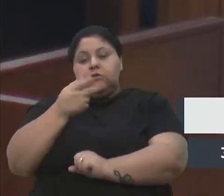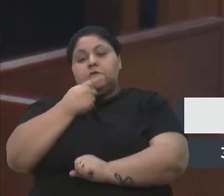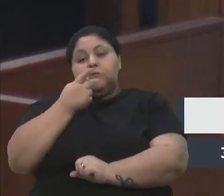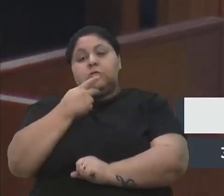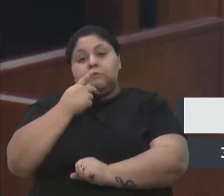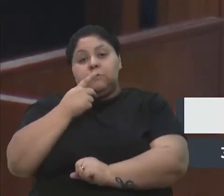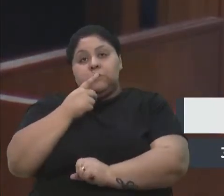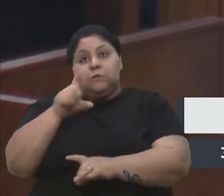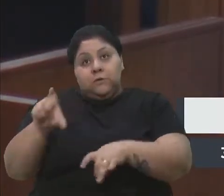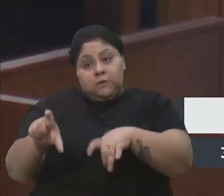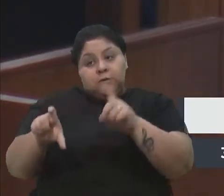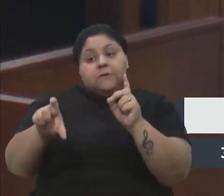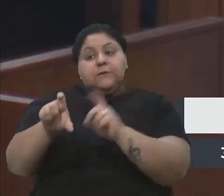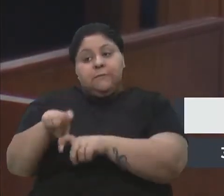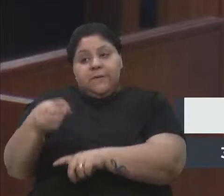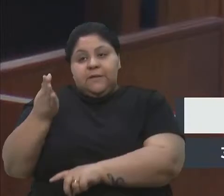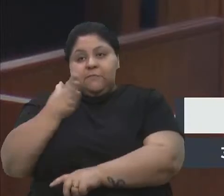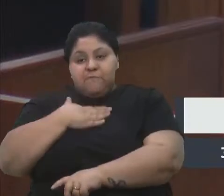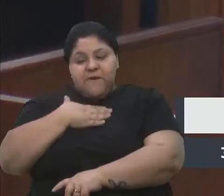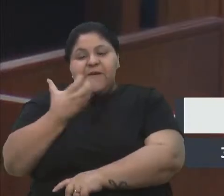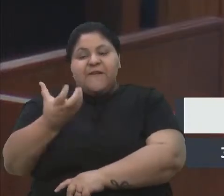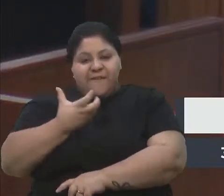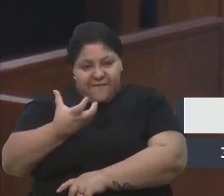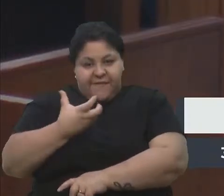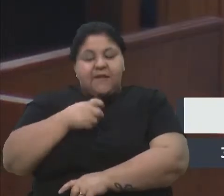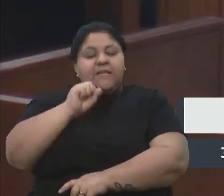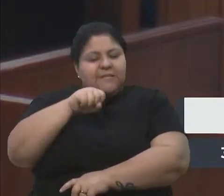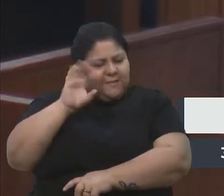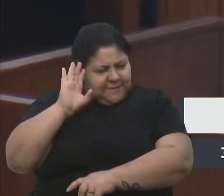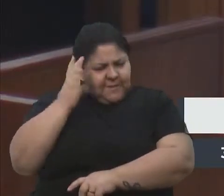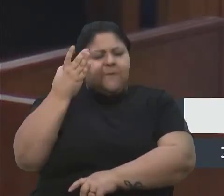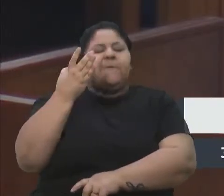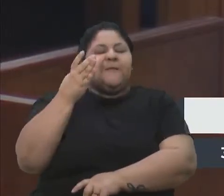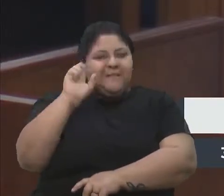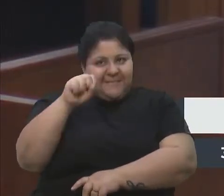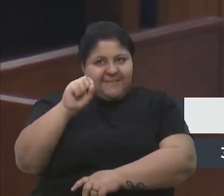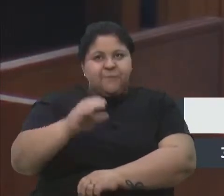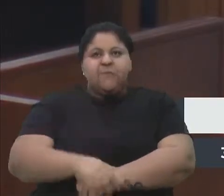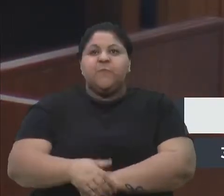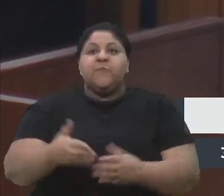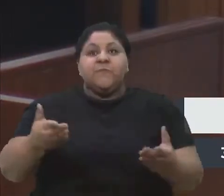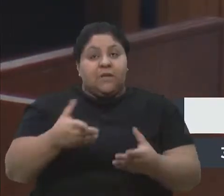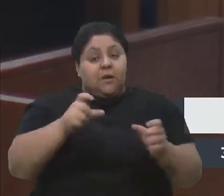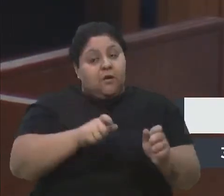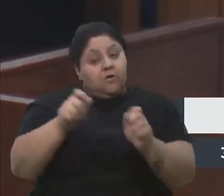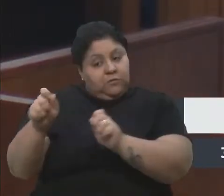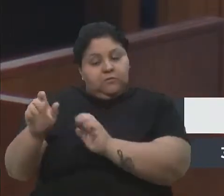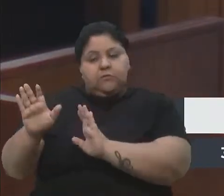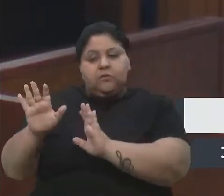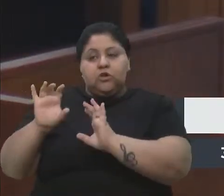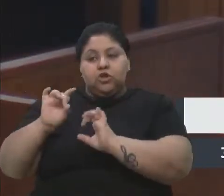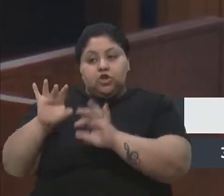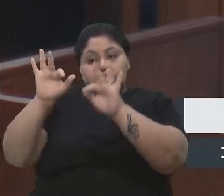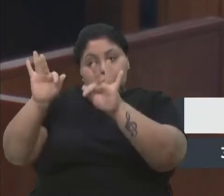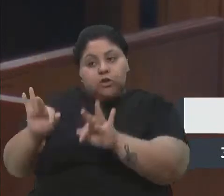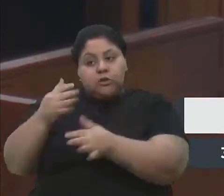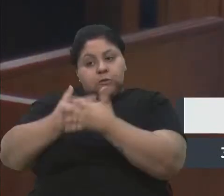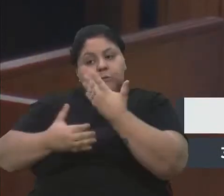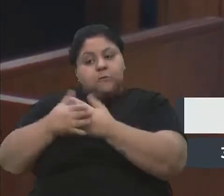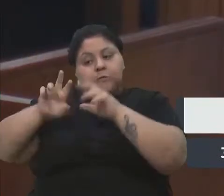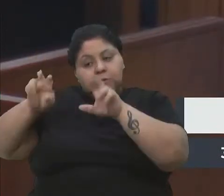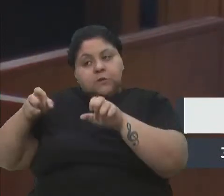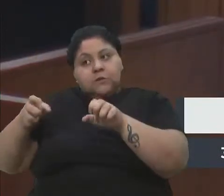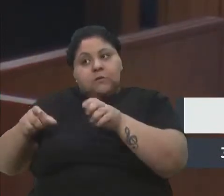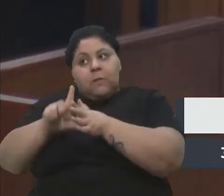de mim, da minha vontade, isso vai acontecer com certeza. Eu já cedo a parte, eu só queria encerrar os assuntos todos aqui, mas depois a gente